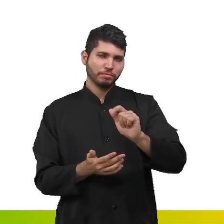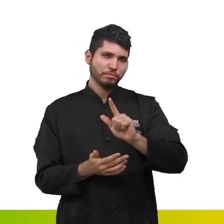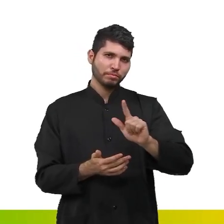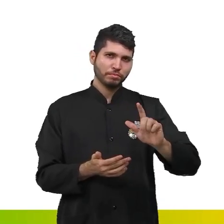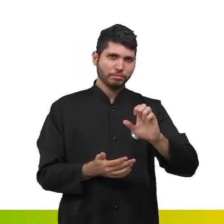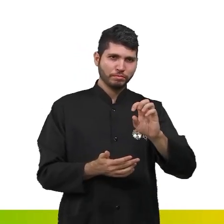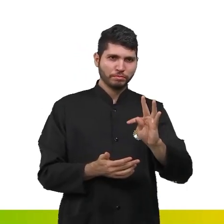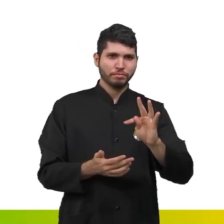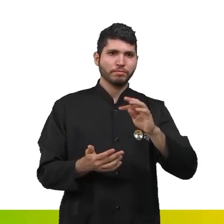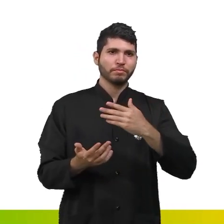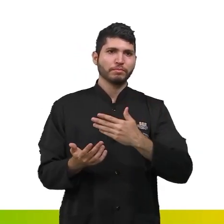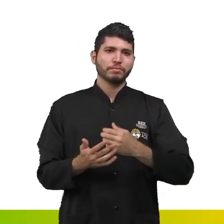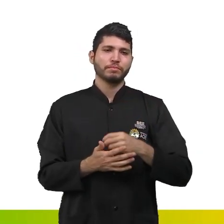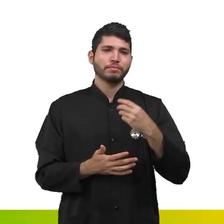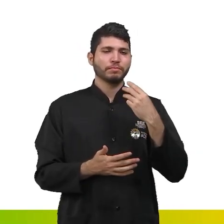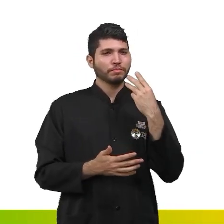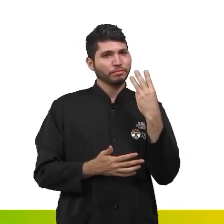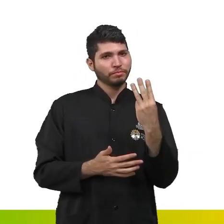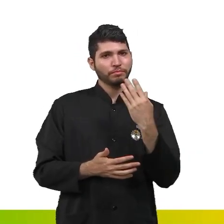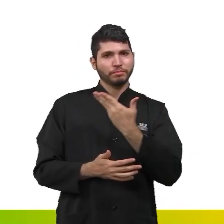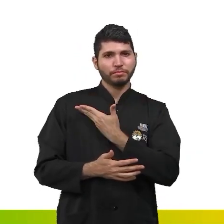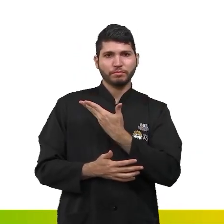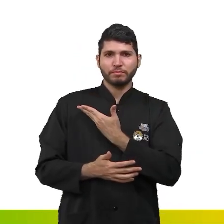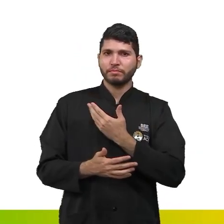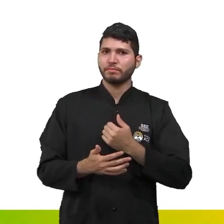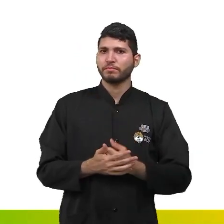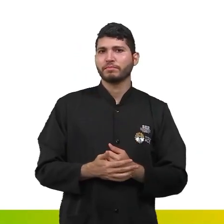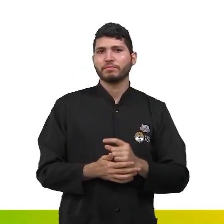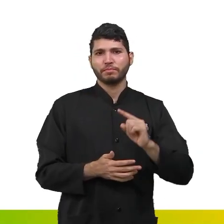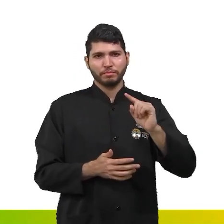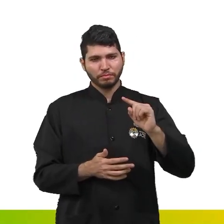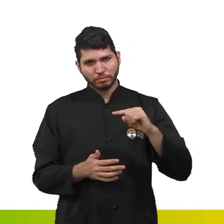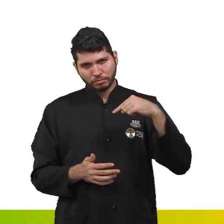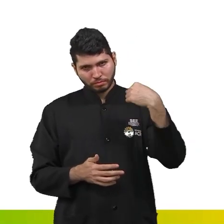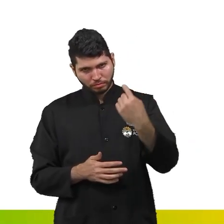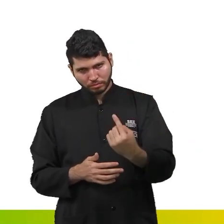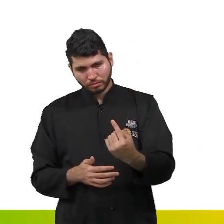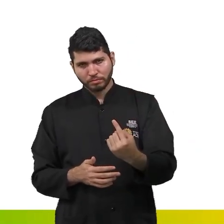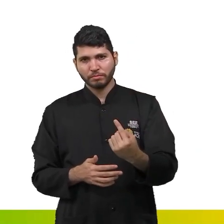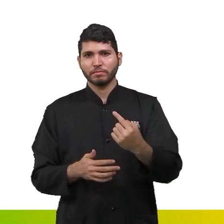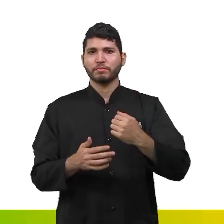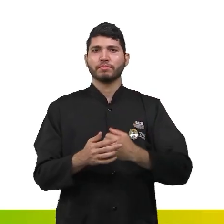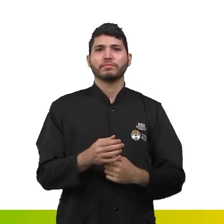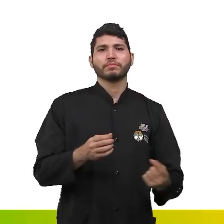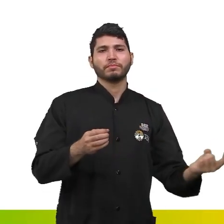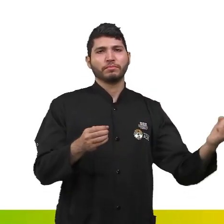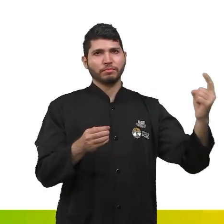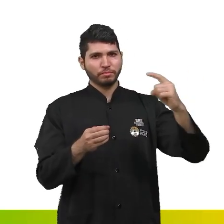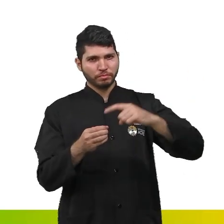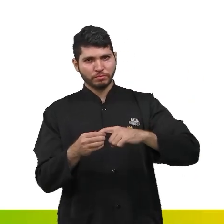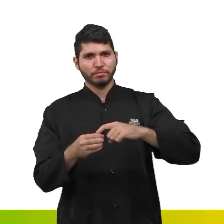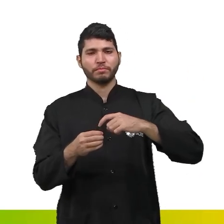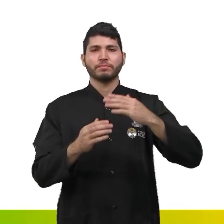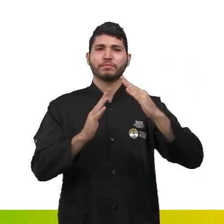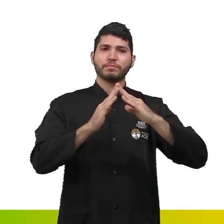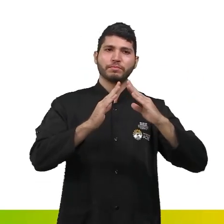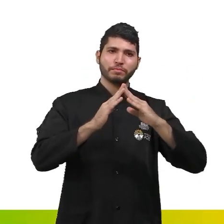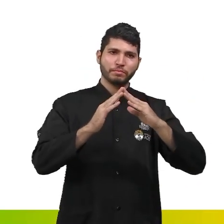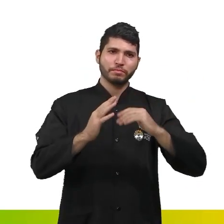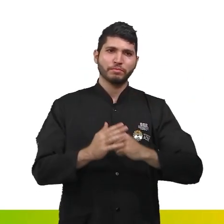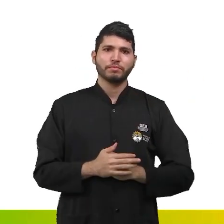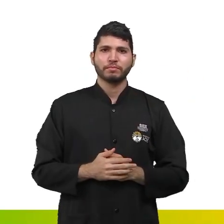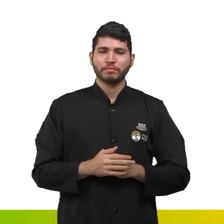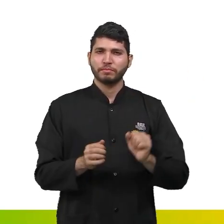Luego o quê? Luego regressava, ou seja, ela voltava à casa